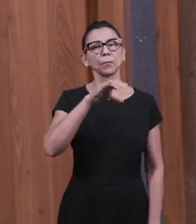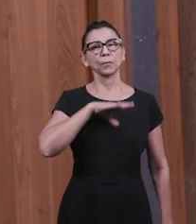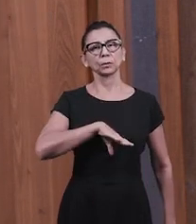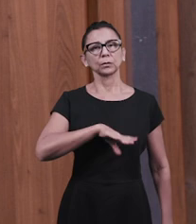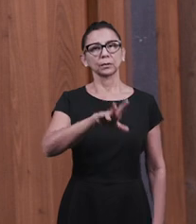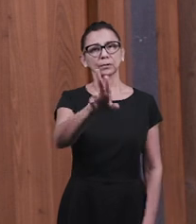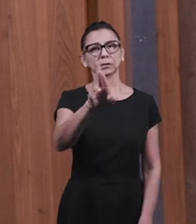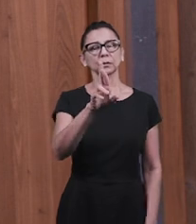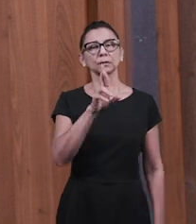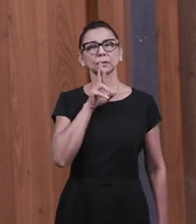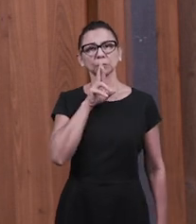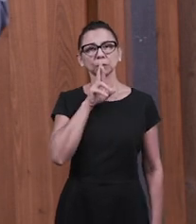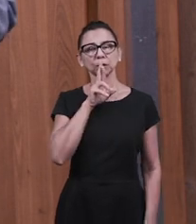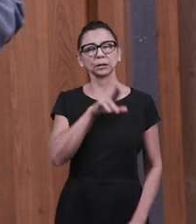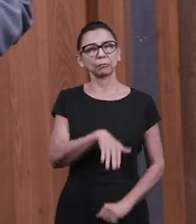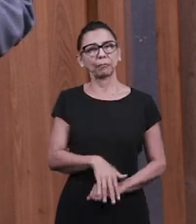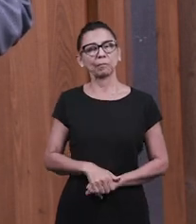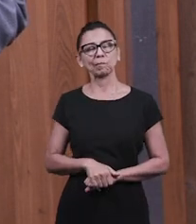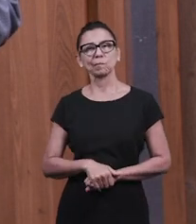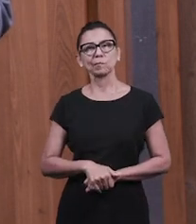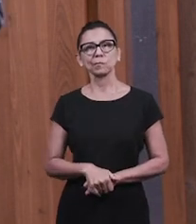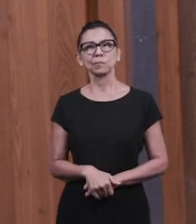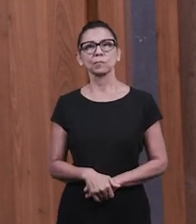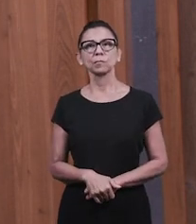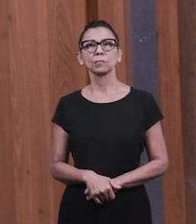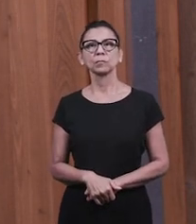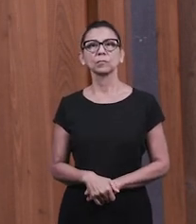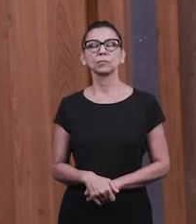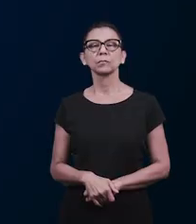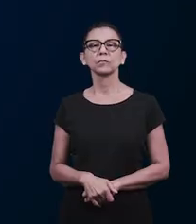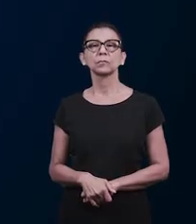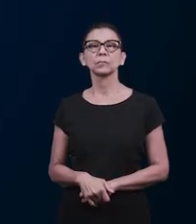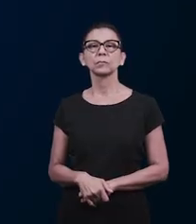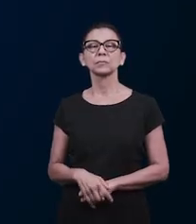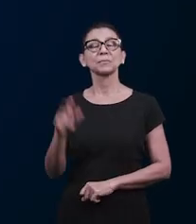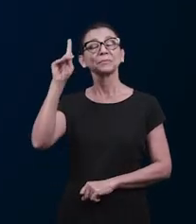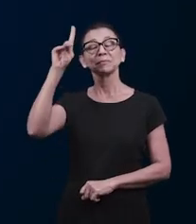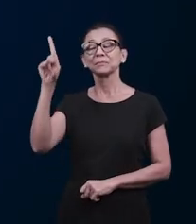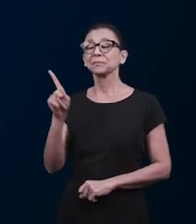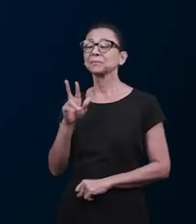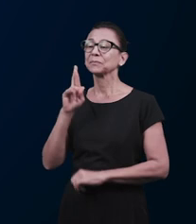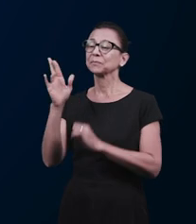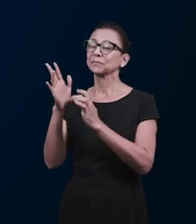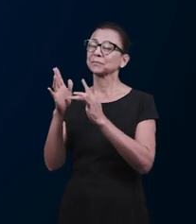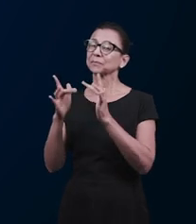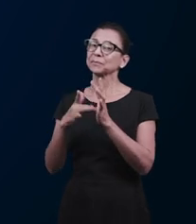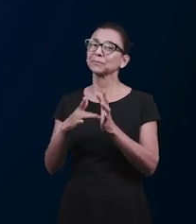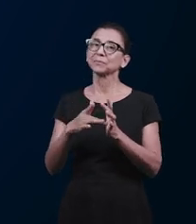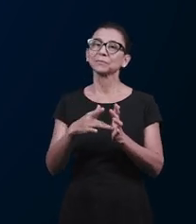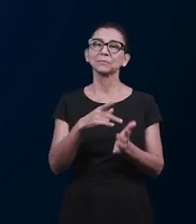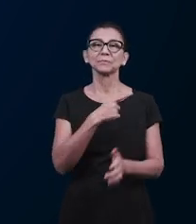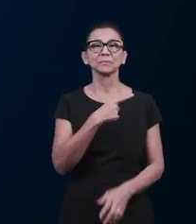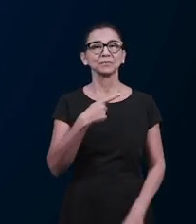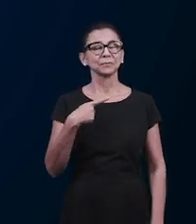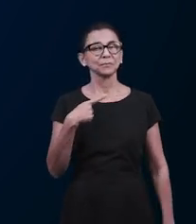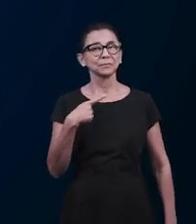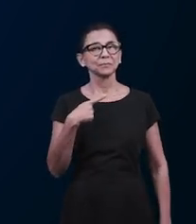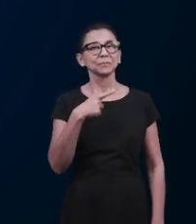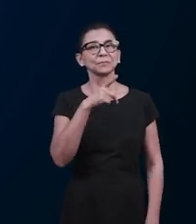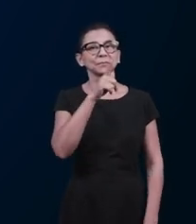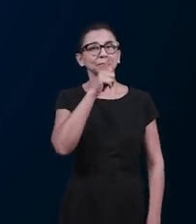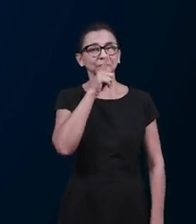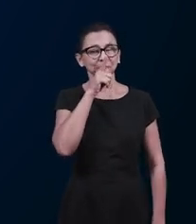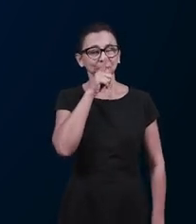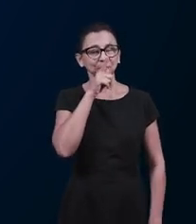ele vai nos dar esta primeira resposta. A paz do Senhor Jesus, Robson. A paz do Senhor Jesus, pastor